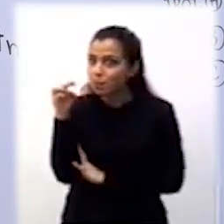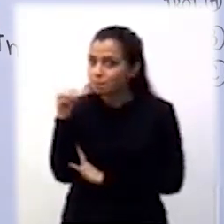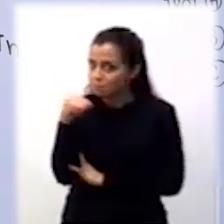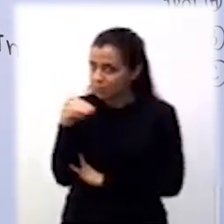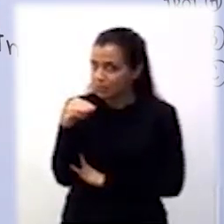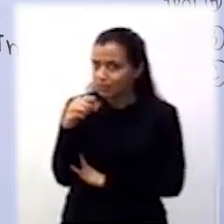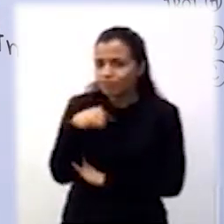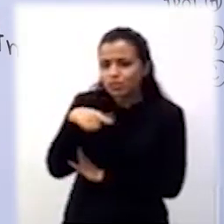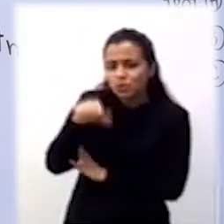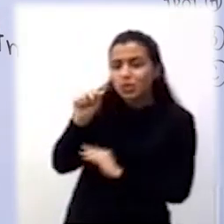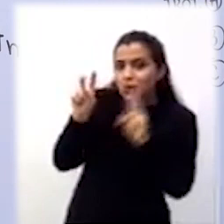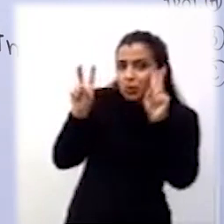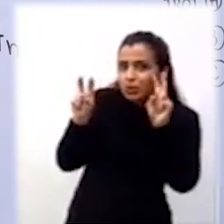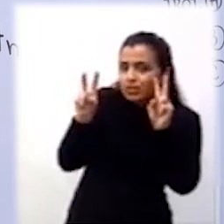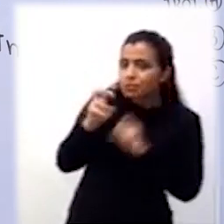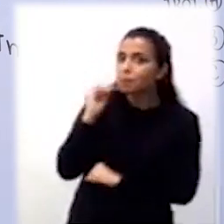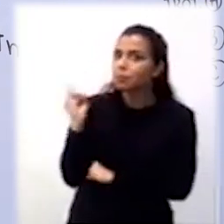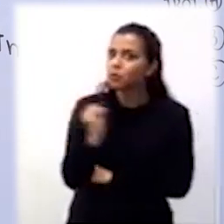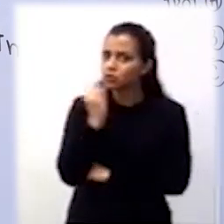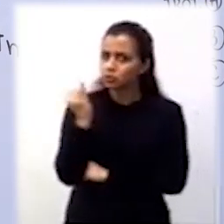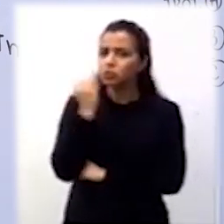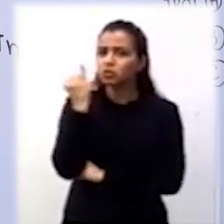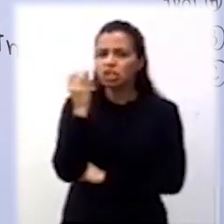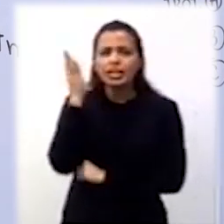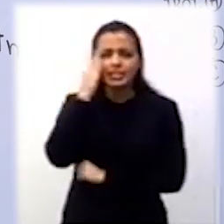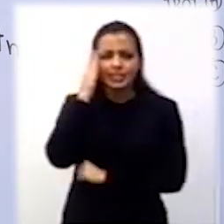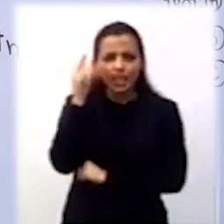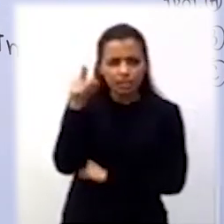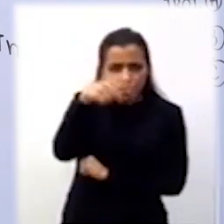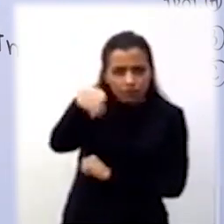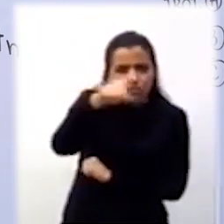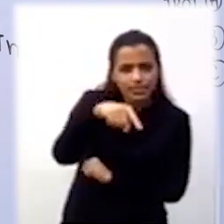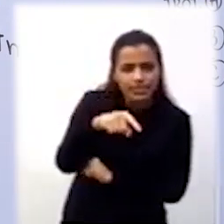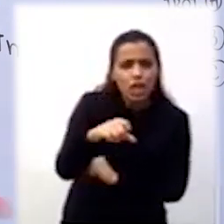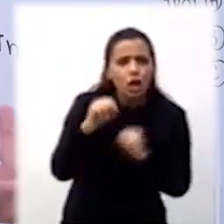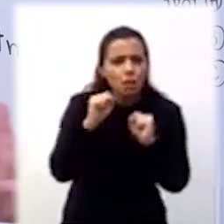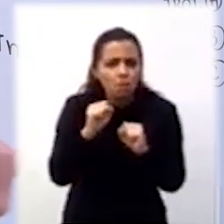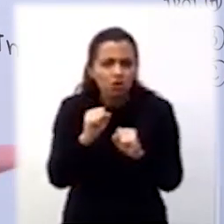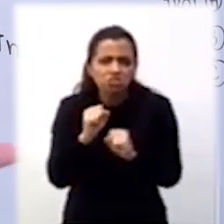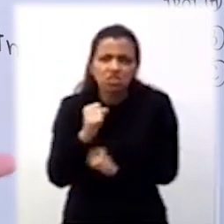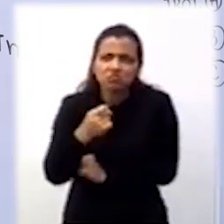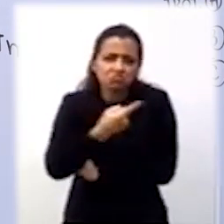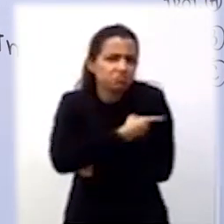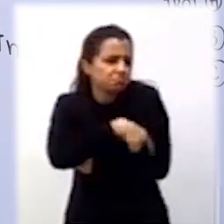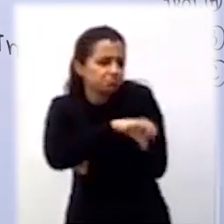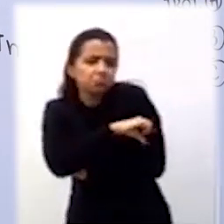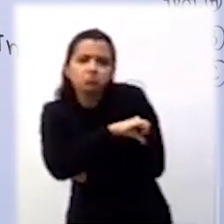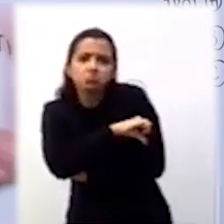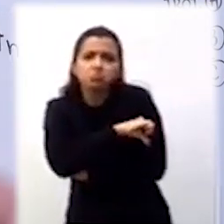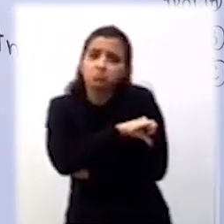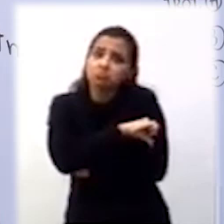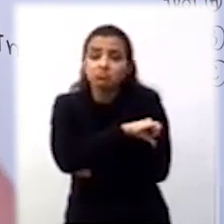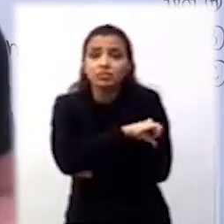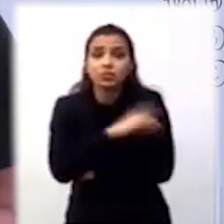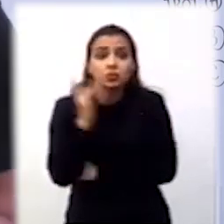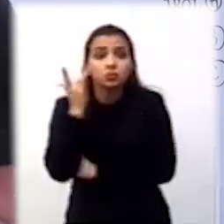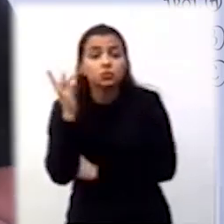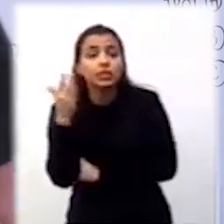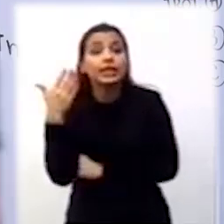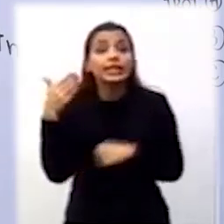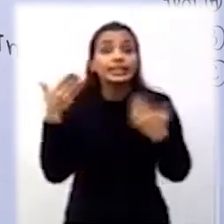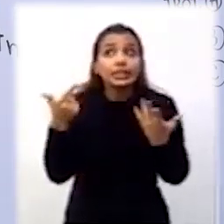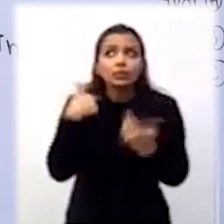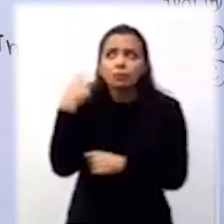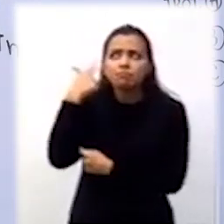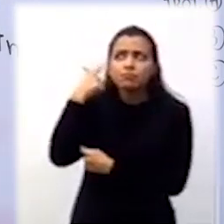escolhi um tema, galera, muito importante. Eu sei que quem está do outro lado pode estar no ensino fundamental. Então eu pensei num tema, Kennedy, como é